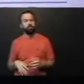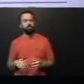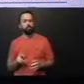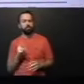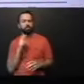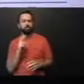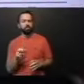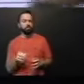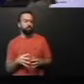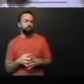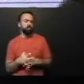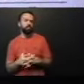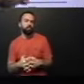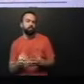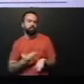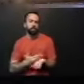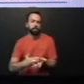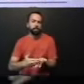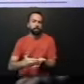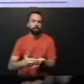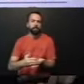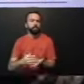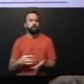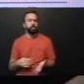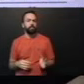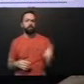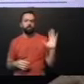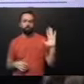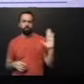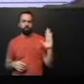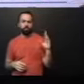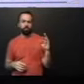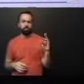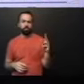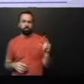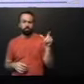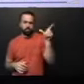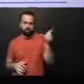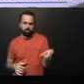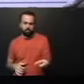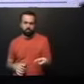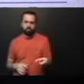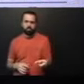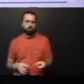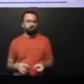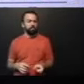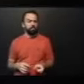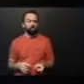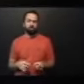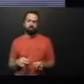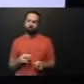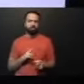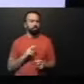ao telefone não responde à pergunta quem fala. Aí que começou a confusão.